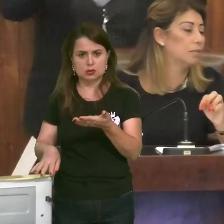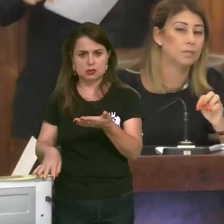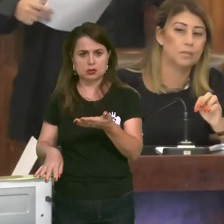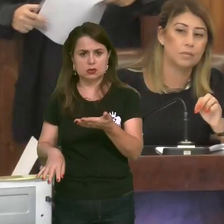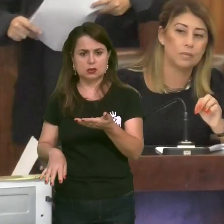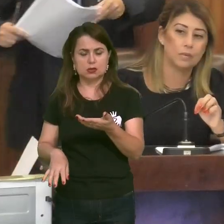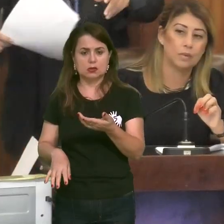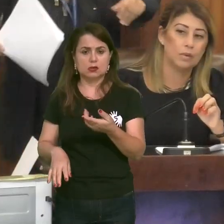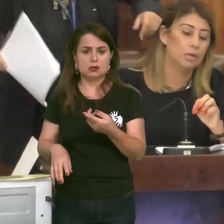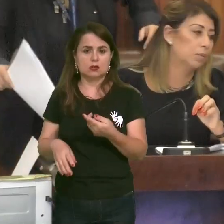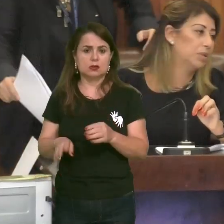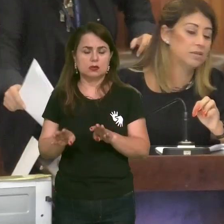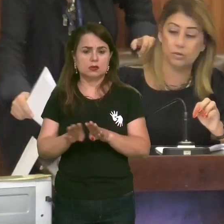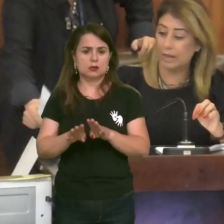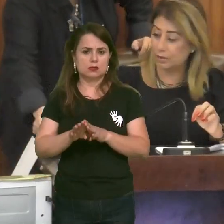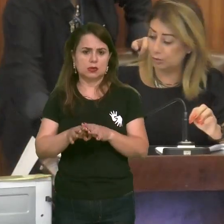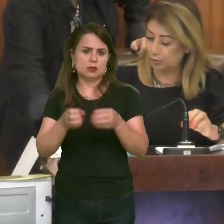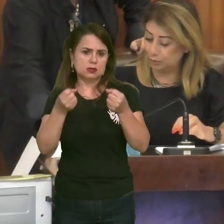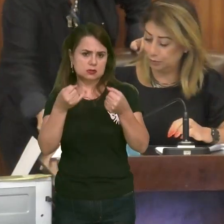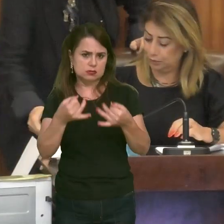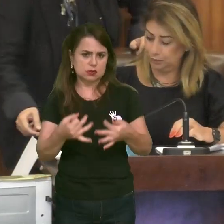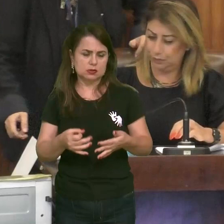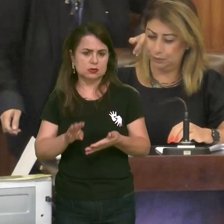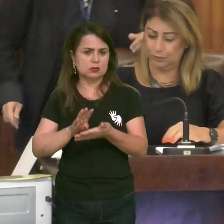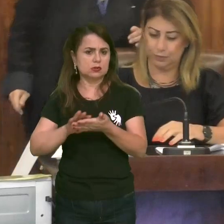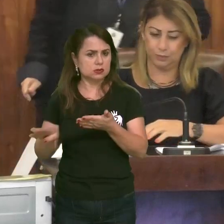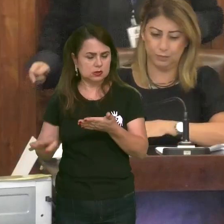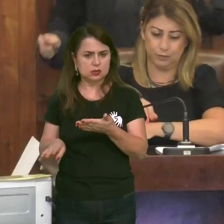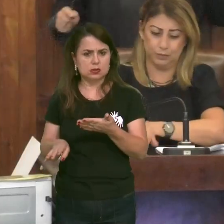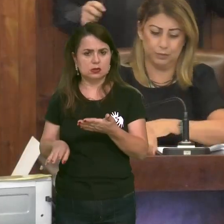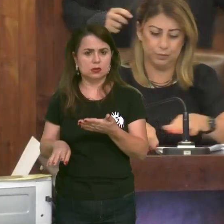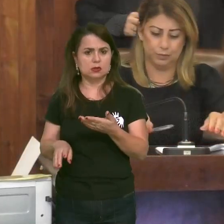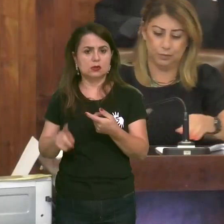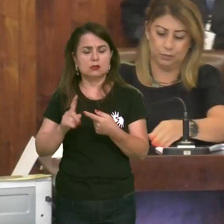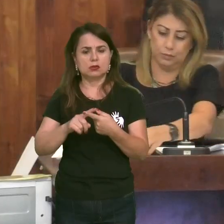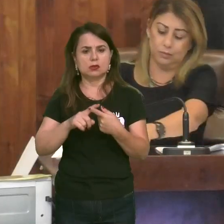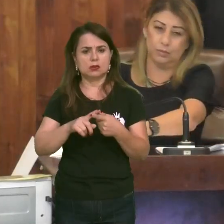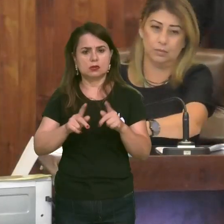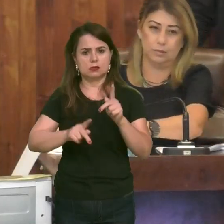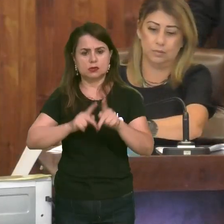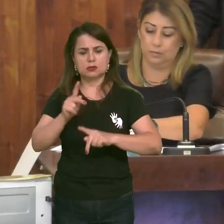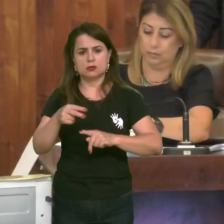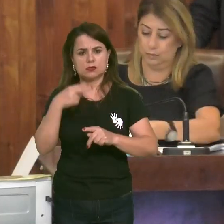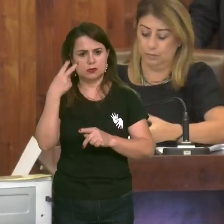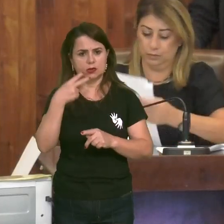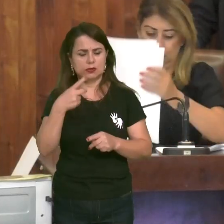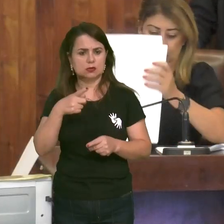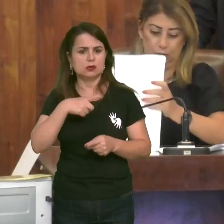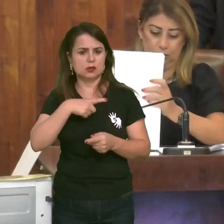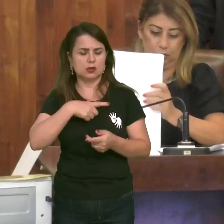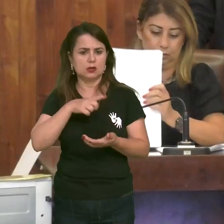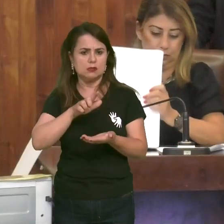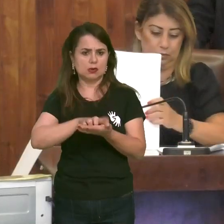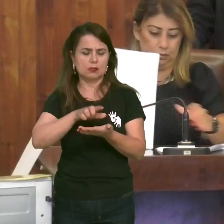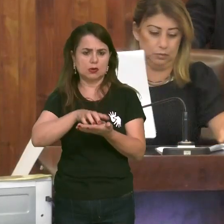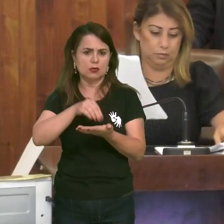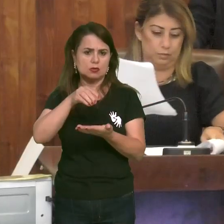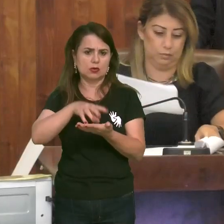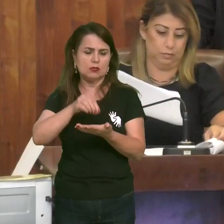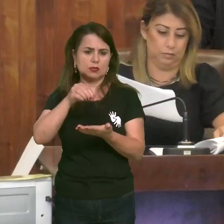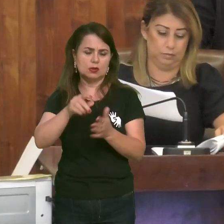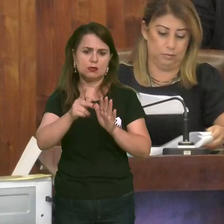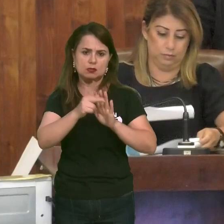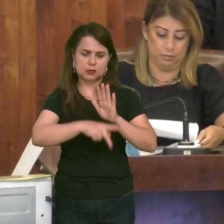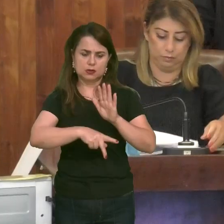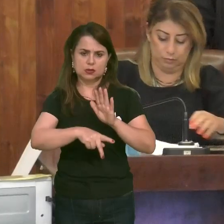e do seu da sua justificativa tendo em vista que todos os vereadores já possuem cópia do projeto